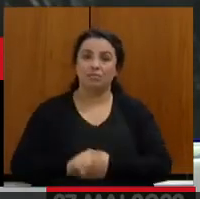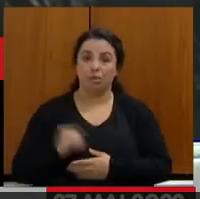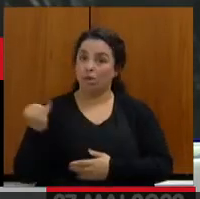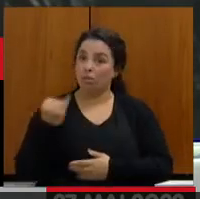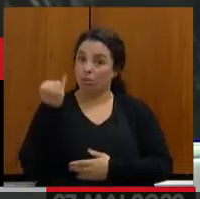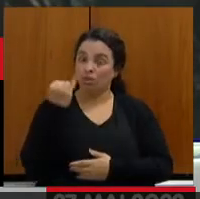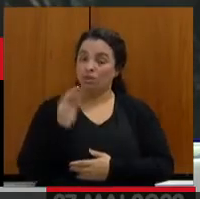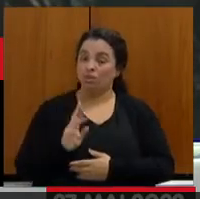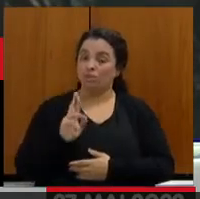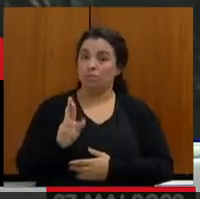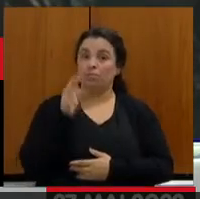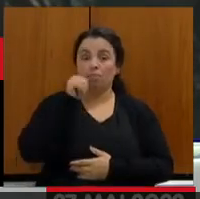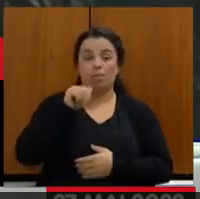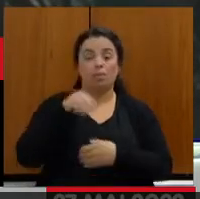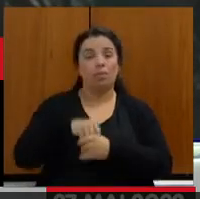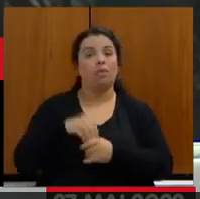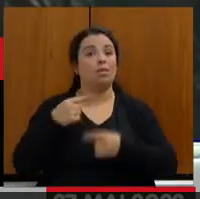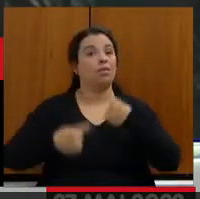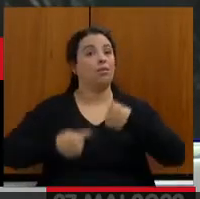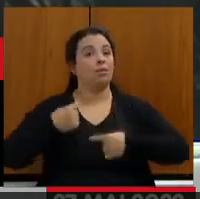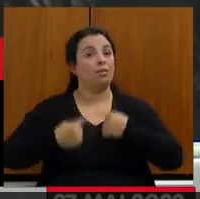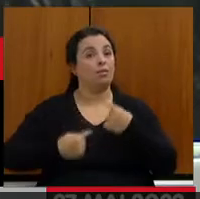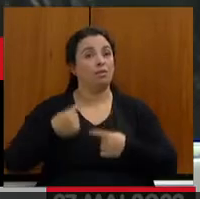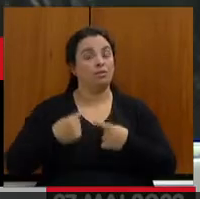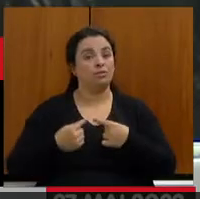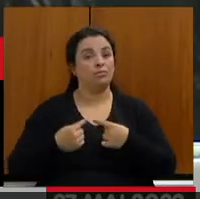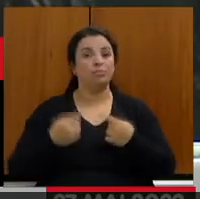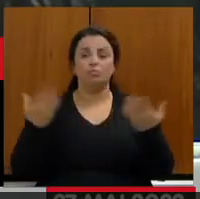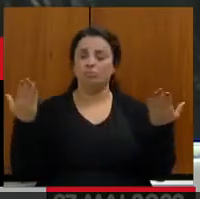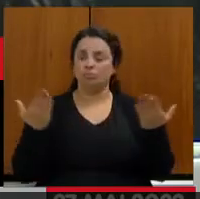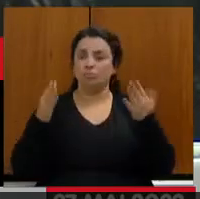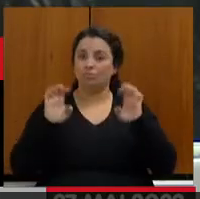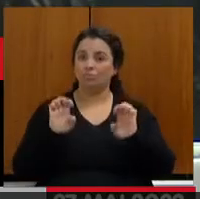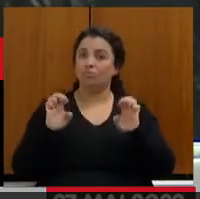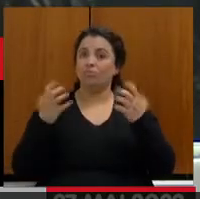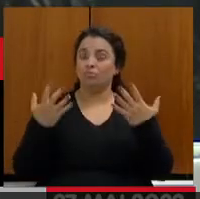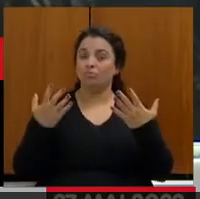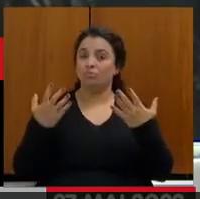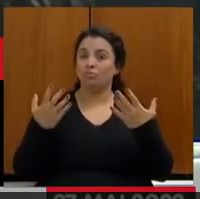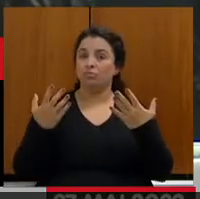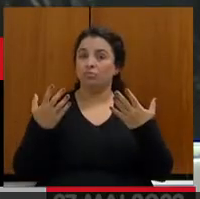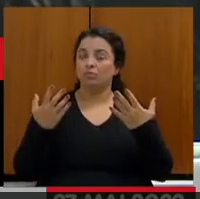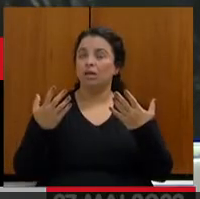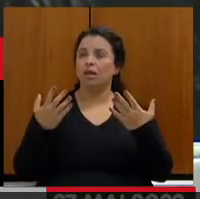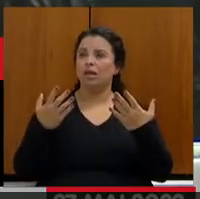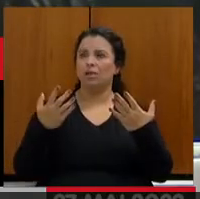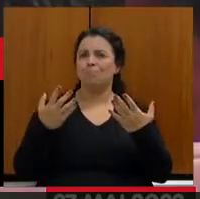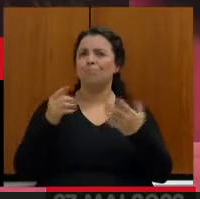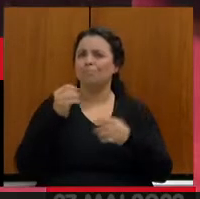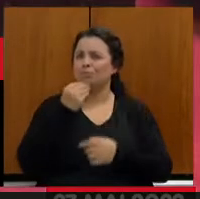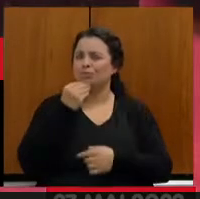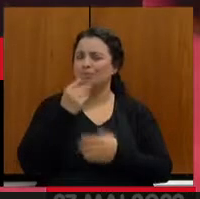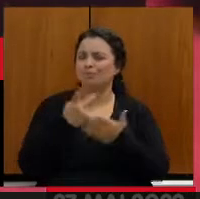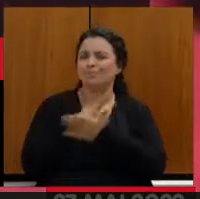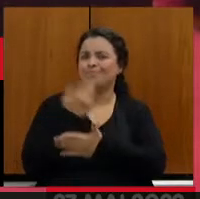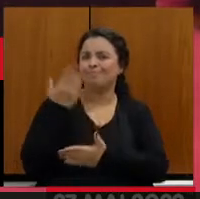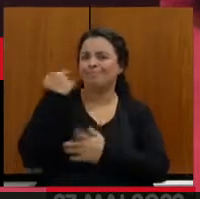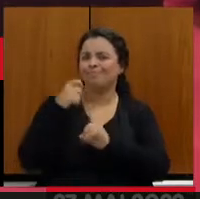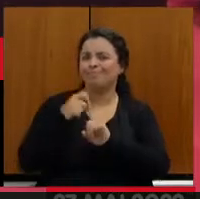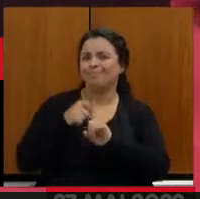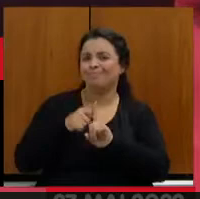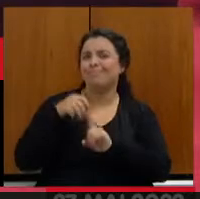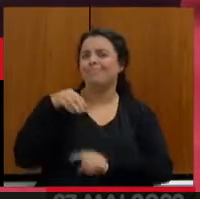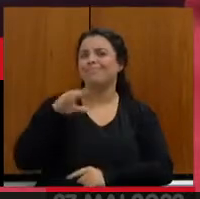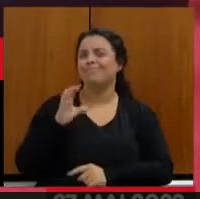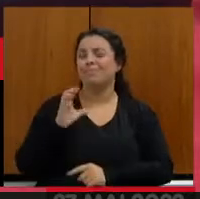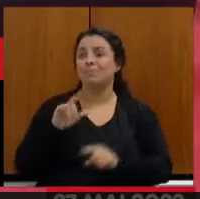na política e esse evento teria acontecido no mês de março mas em função da situação